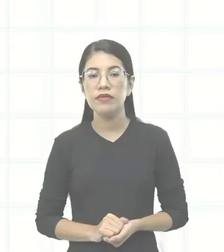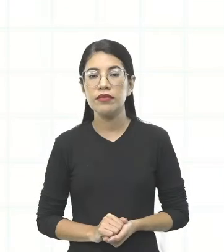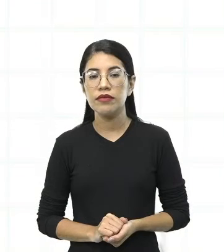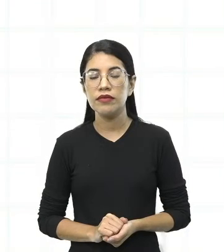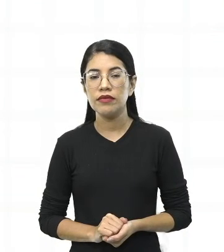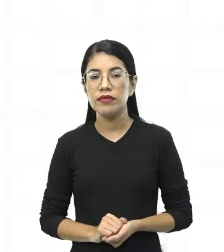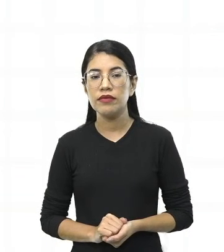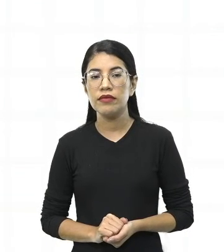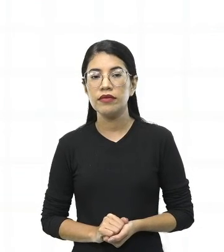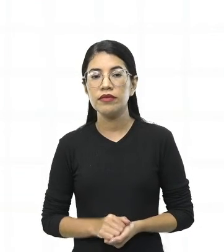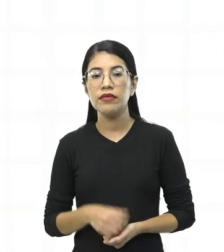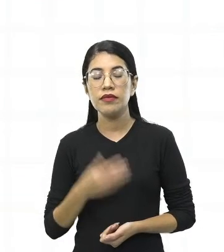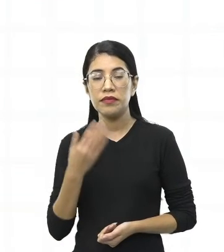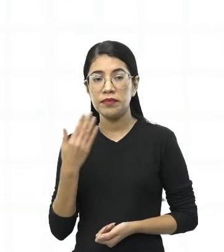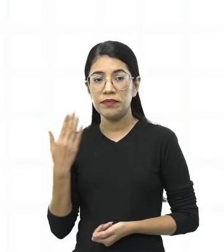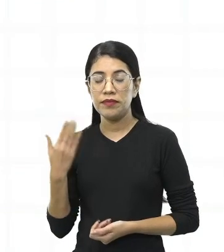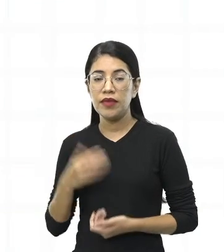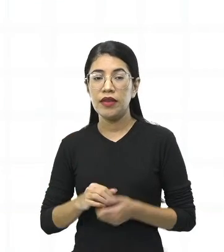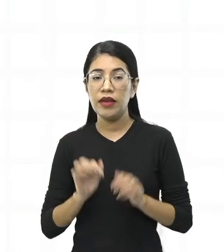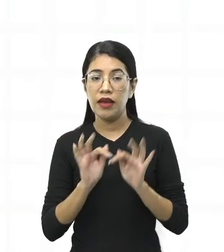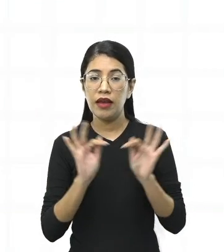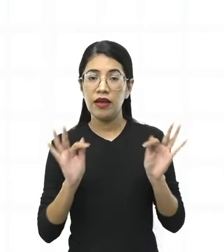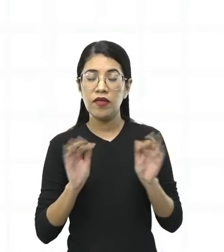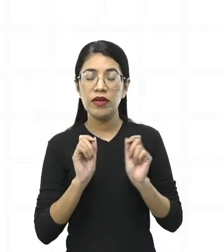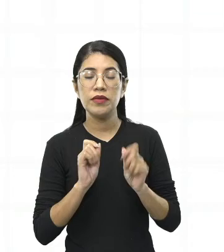Sombra e água fresca.